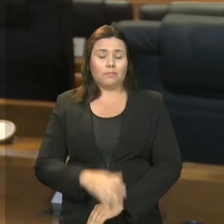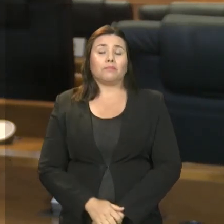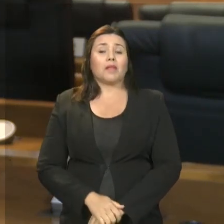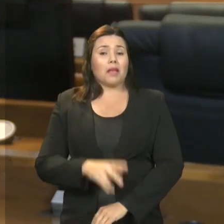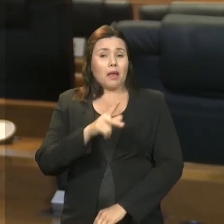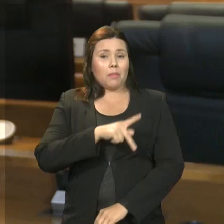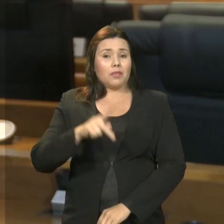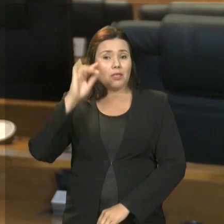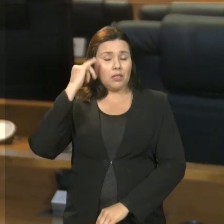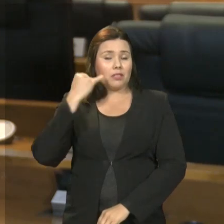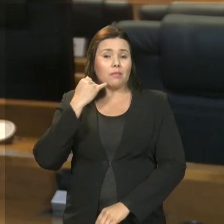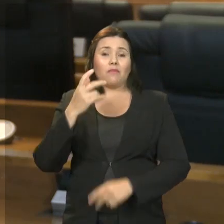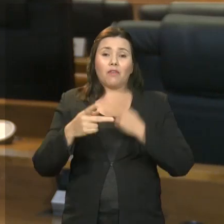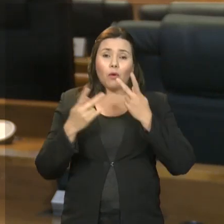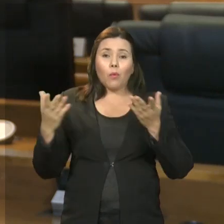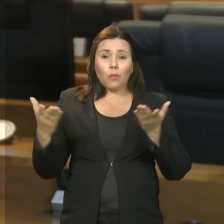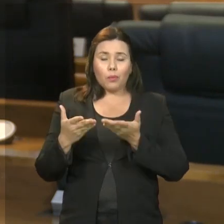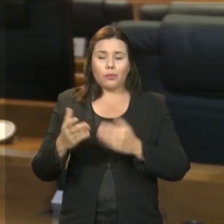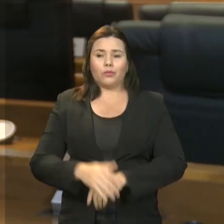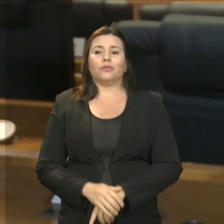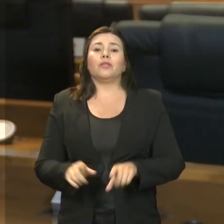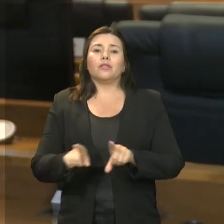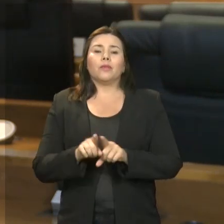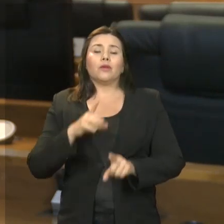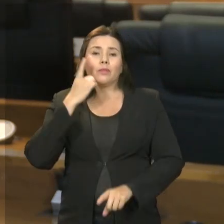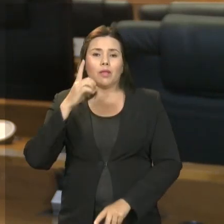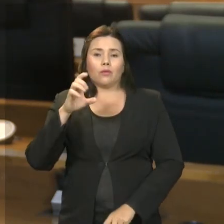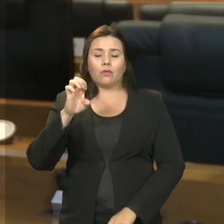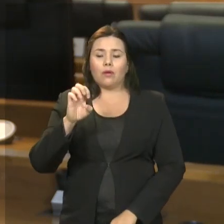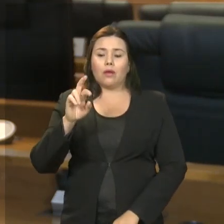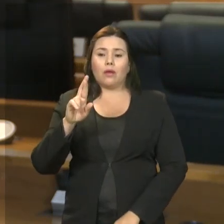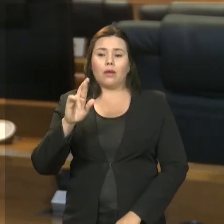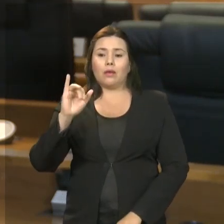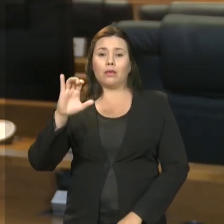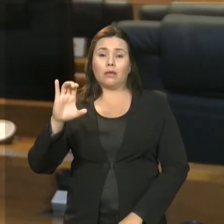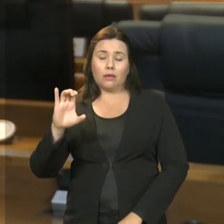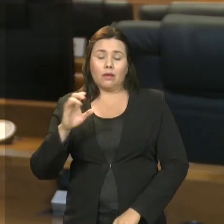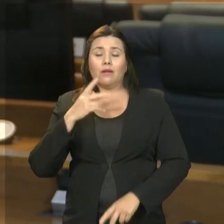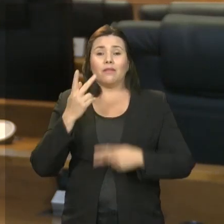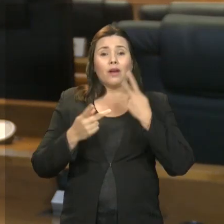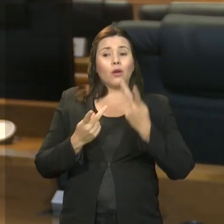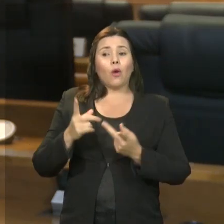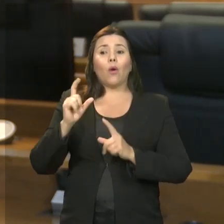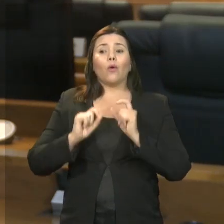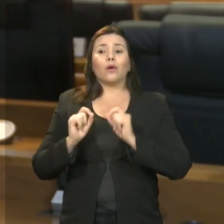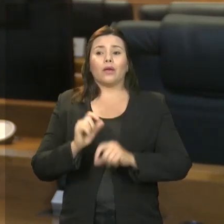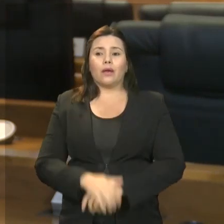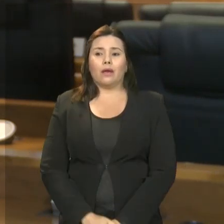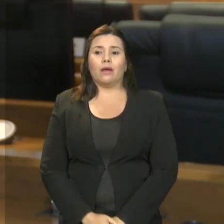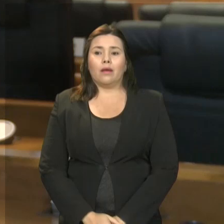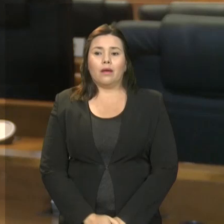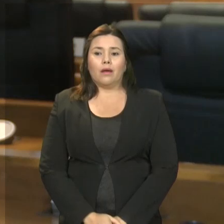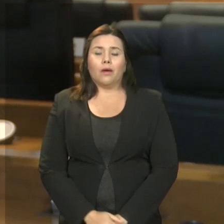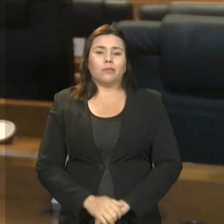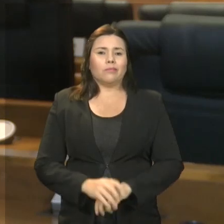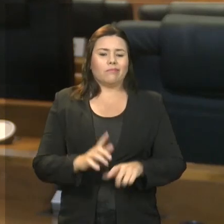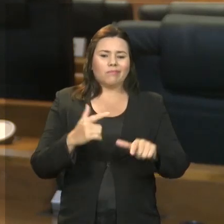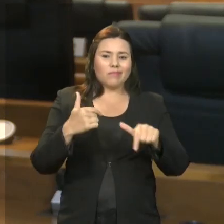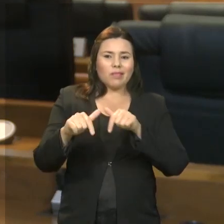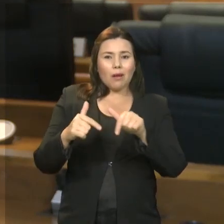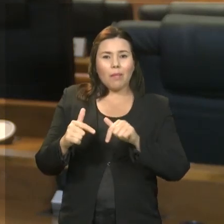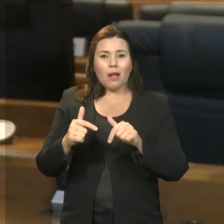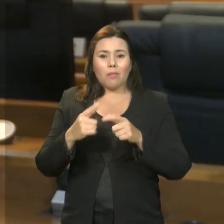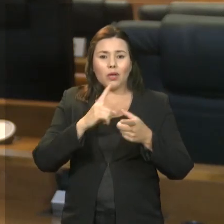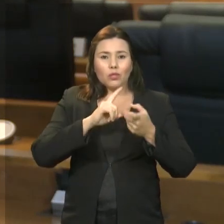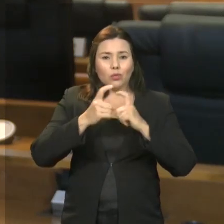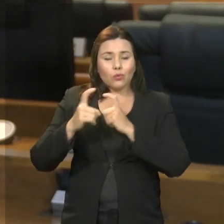hoje durante a sessão plenária. O deputado Eric Costa subiu à tribuna defendendo a realização de uma mesa de ação para debater a questão